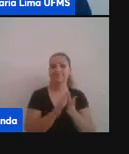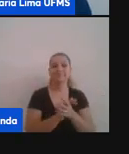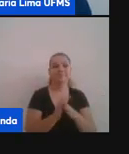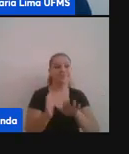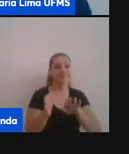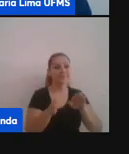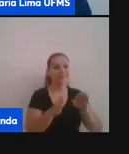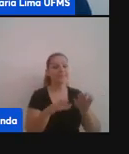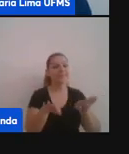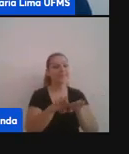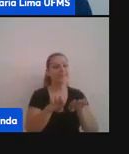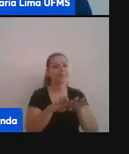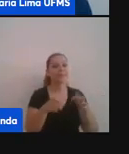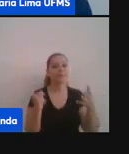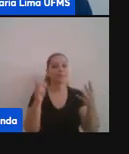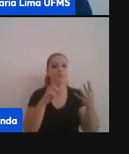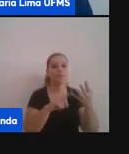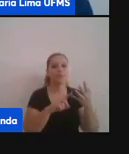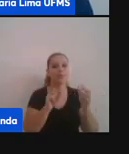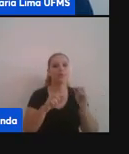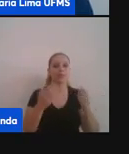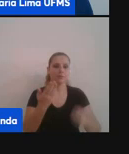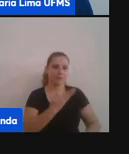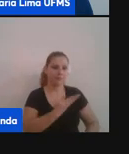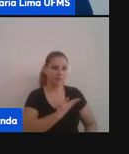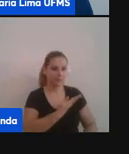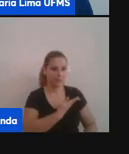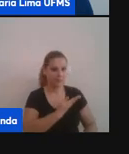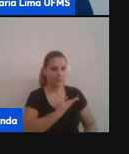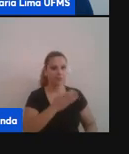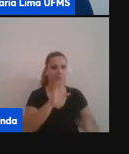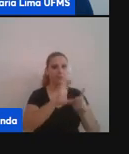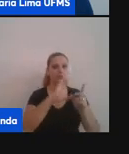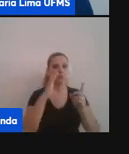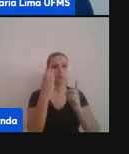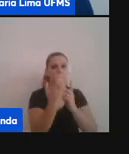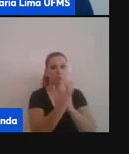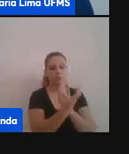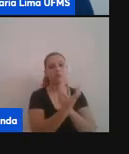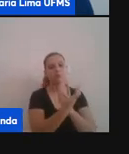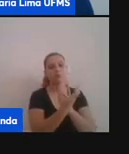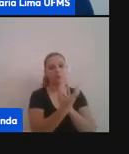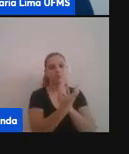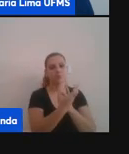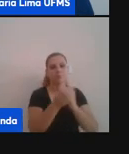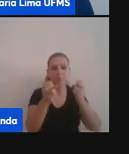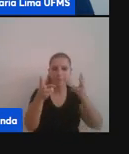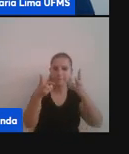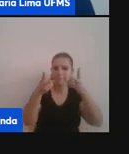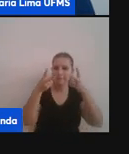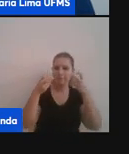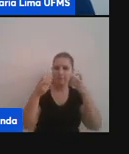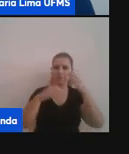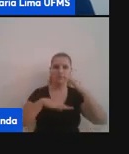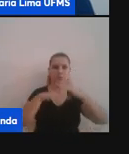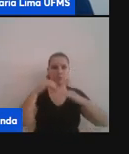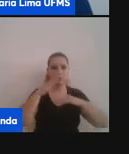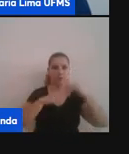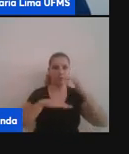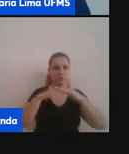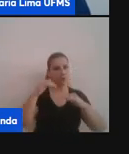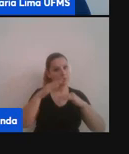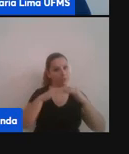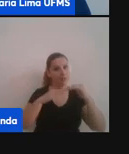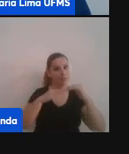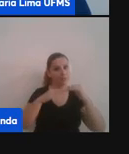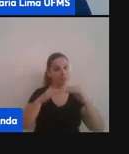a questão de que os colegas e a comunidade reconheçam funcionários como educadores é o